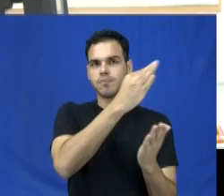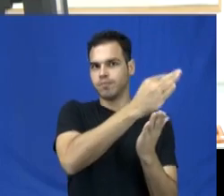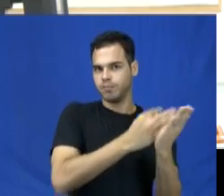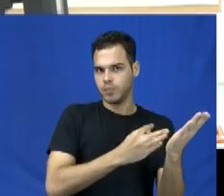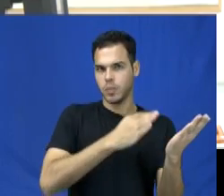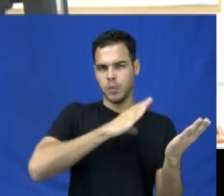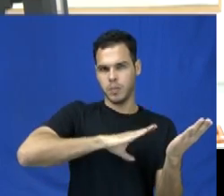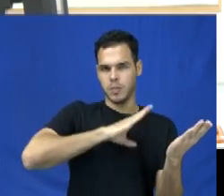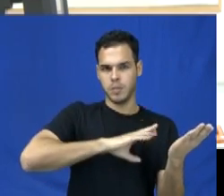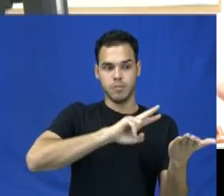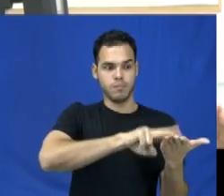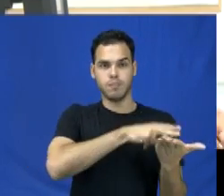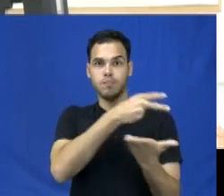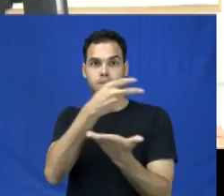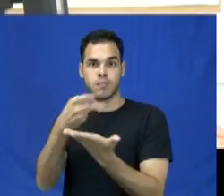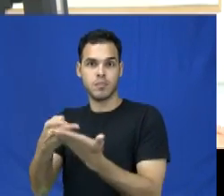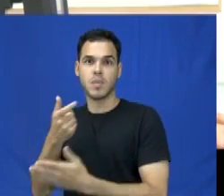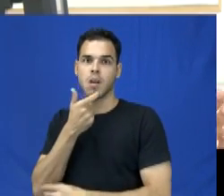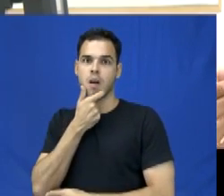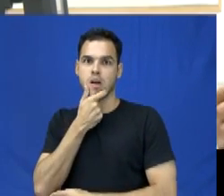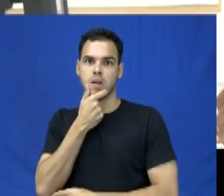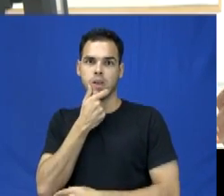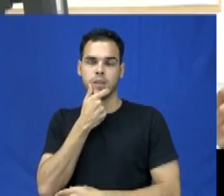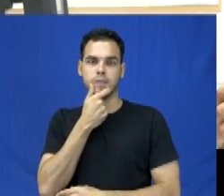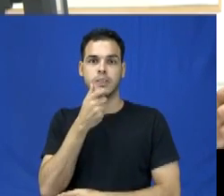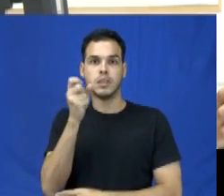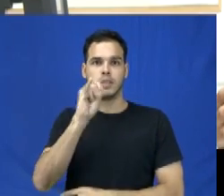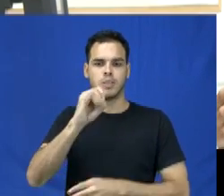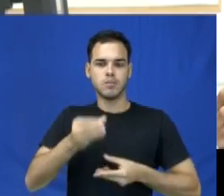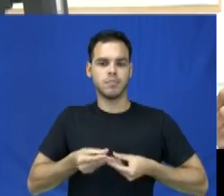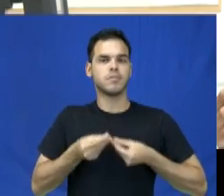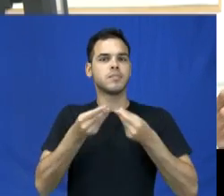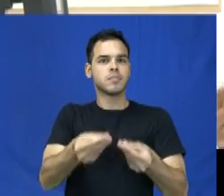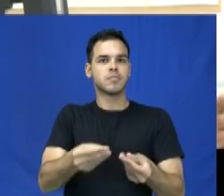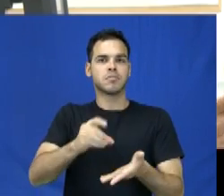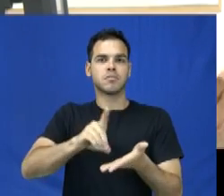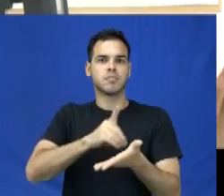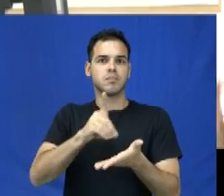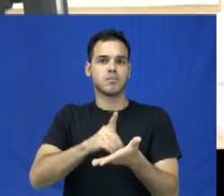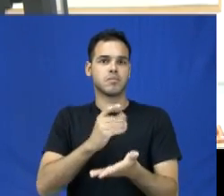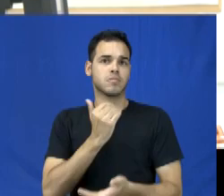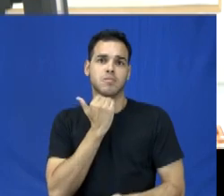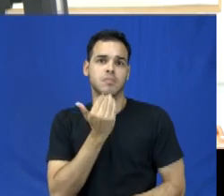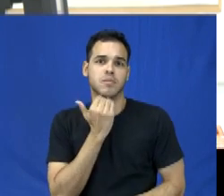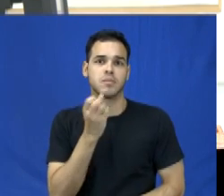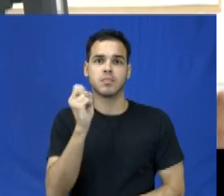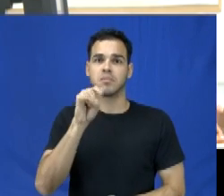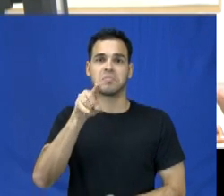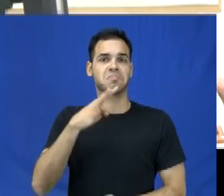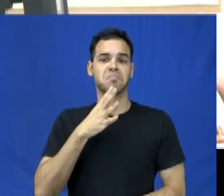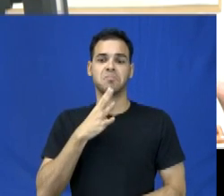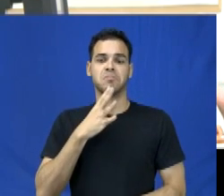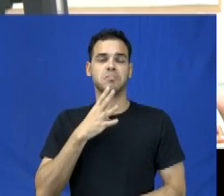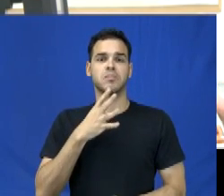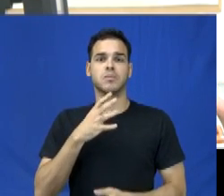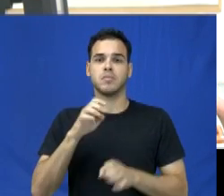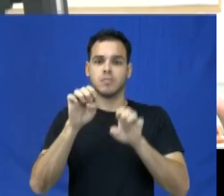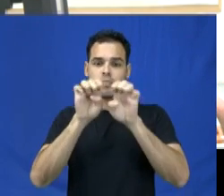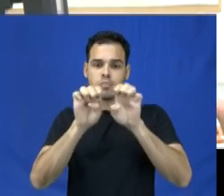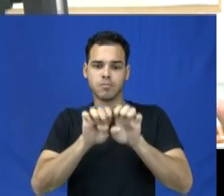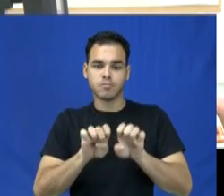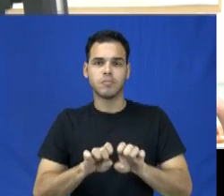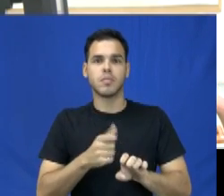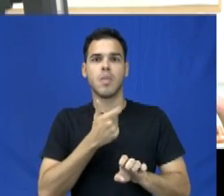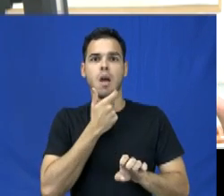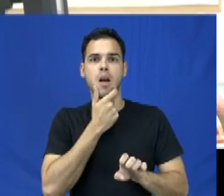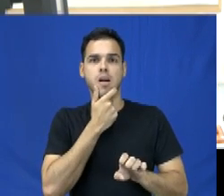texto em português, traduz para o inglês. Se eu te der um dicionário, de nada vai adiantar se você não conhece a estrutura da